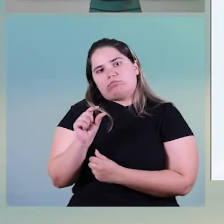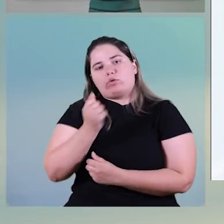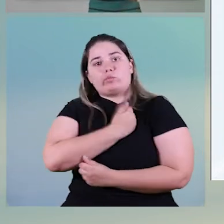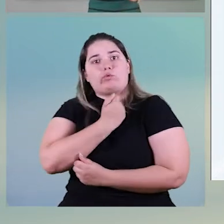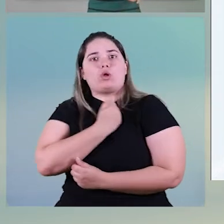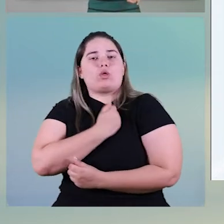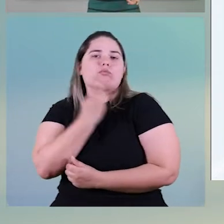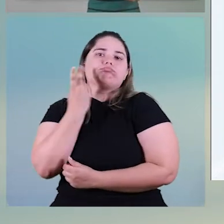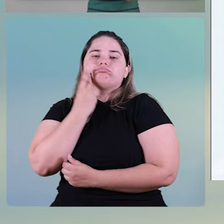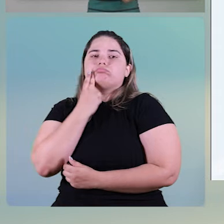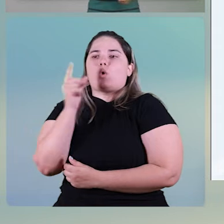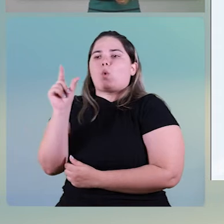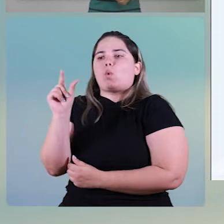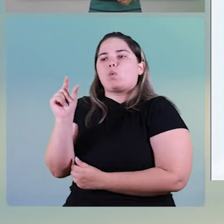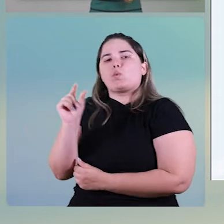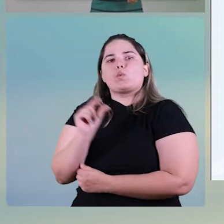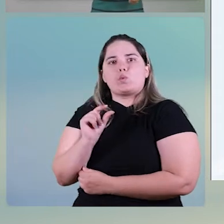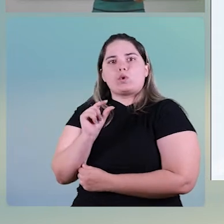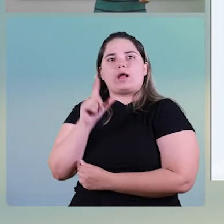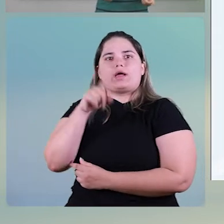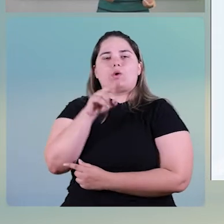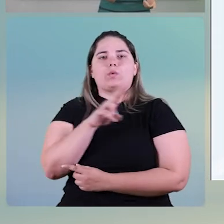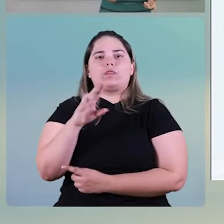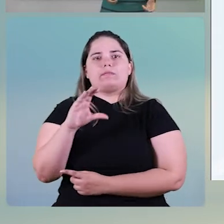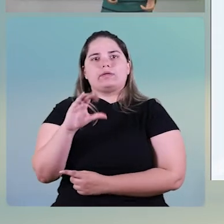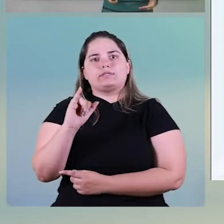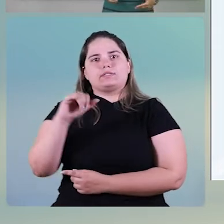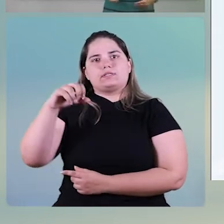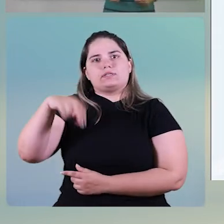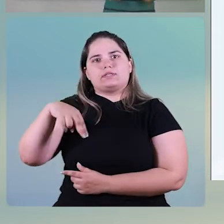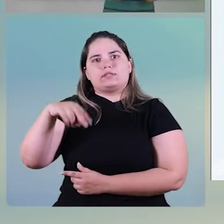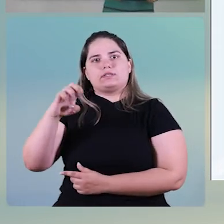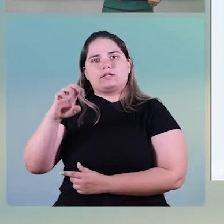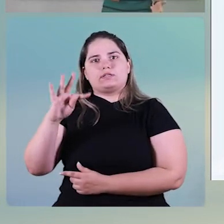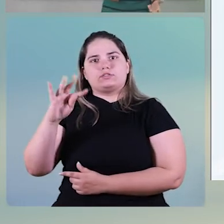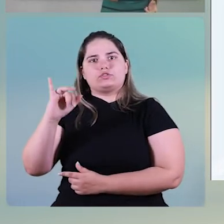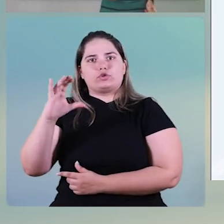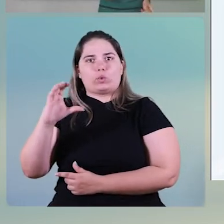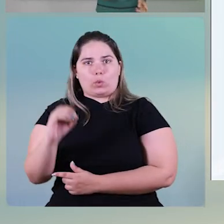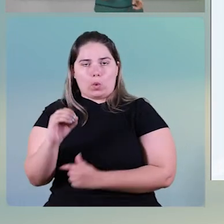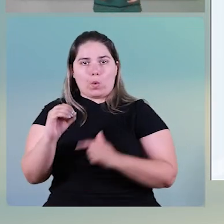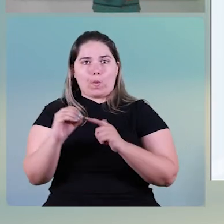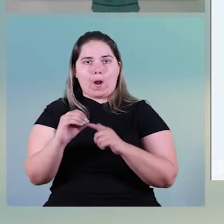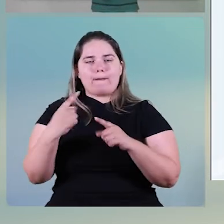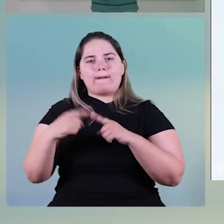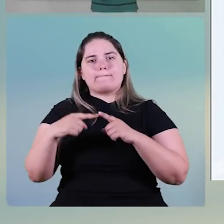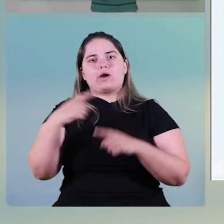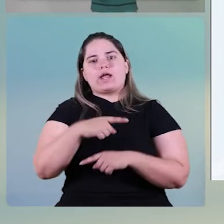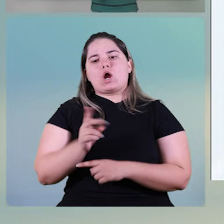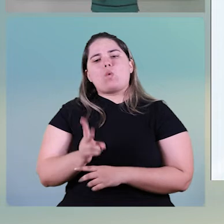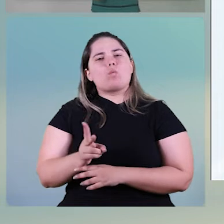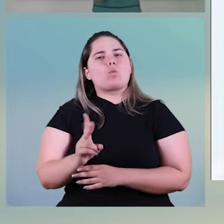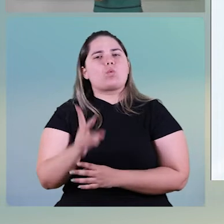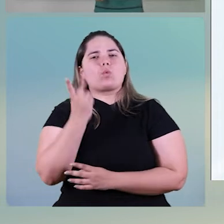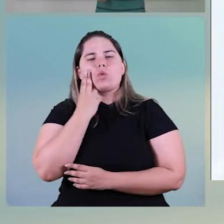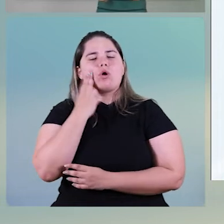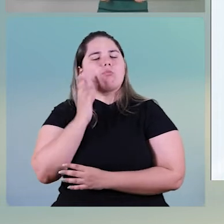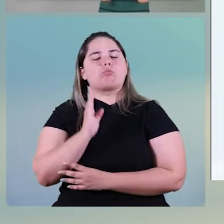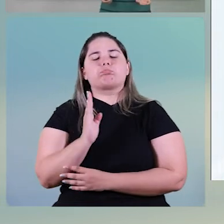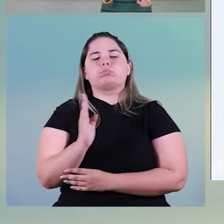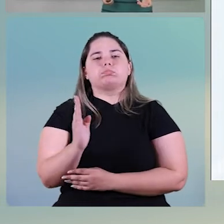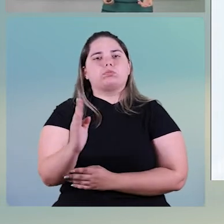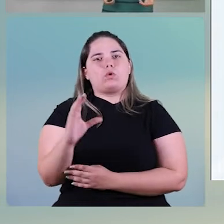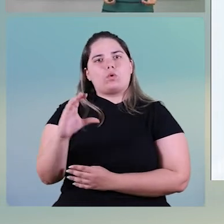para um valor que a gente chama de força de atrito cinético, que é constante, cuja intensidade é dada por uma